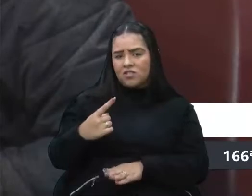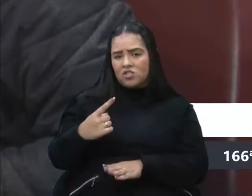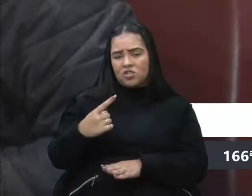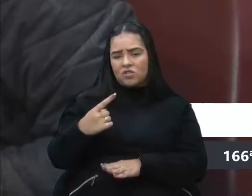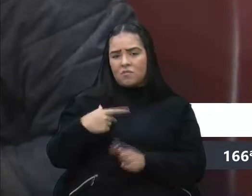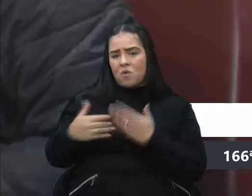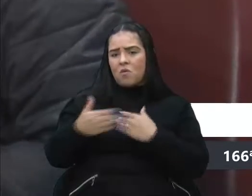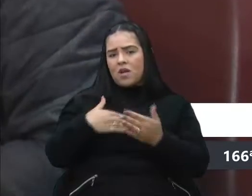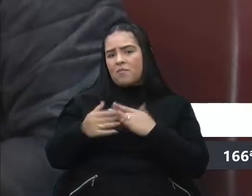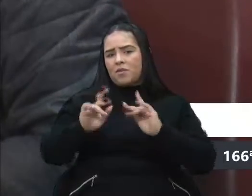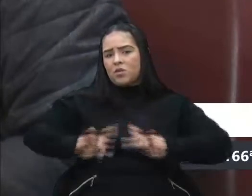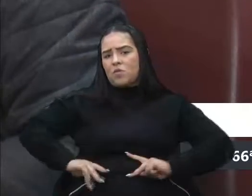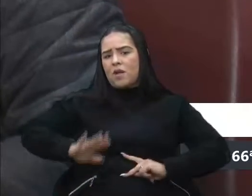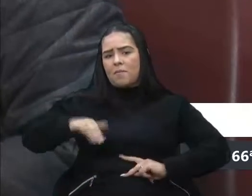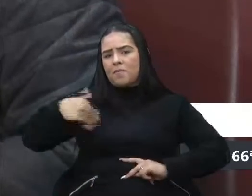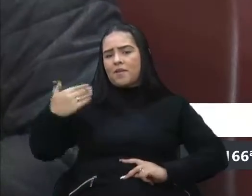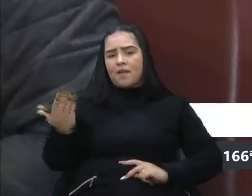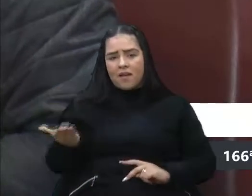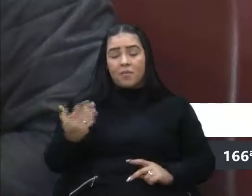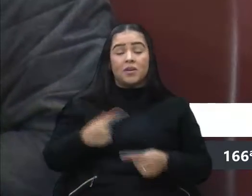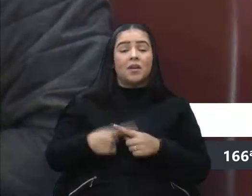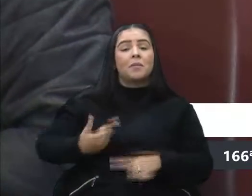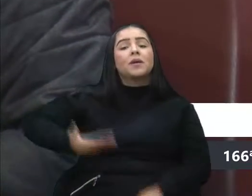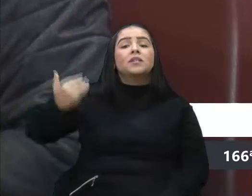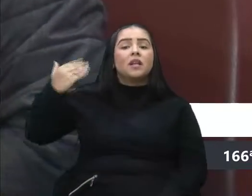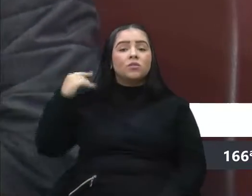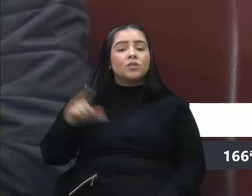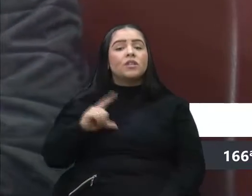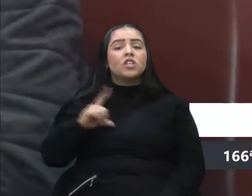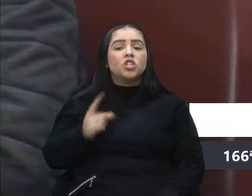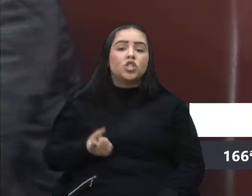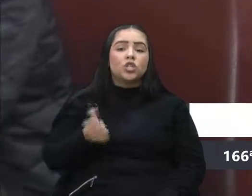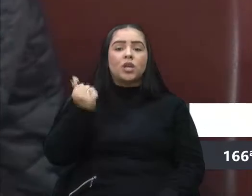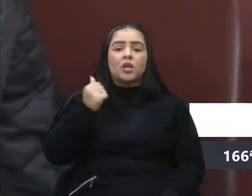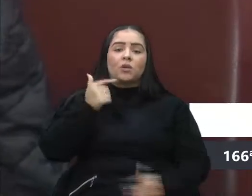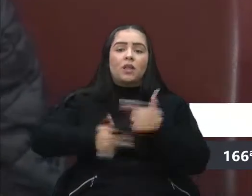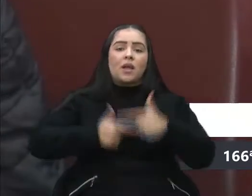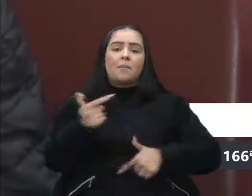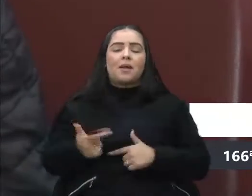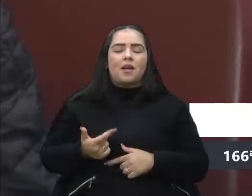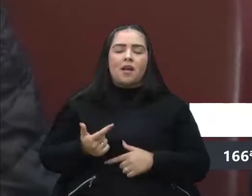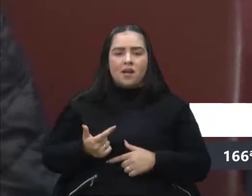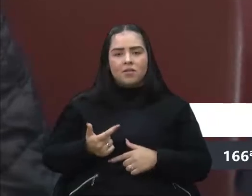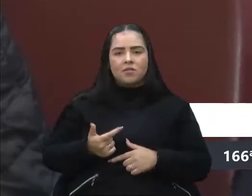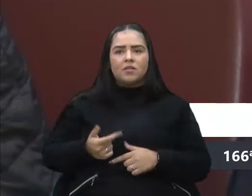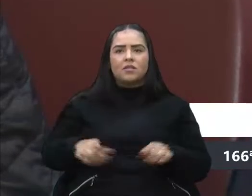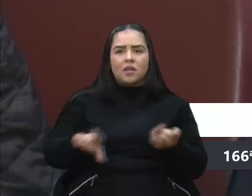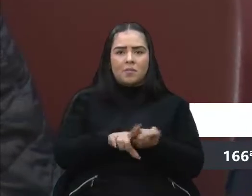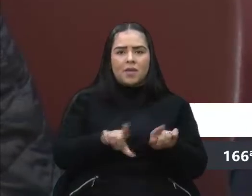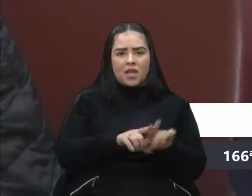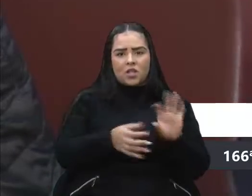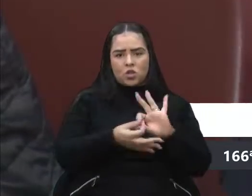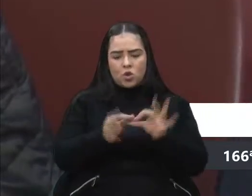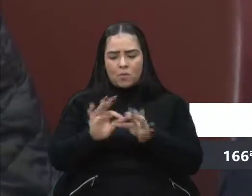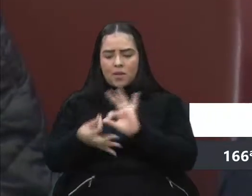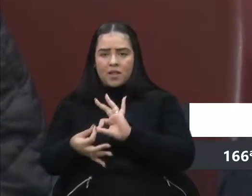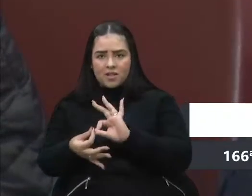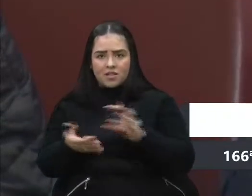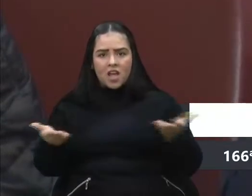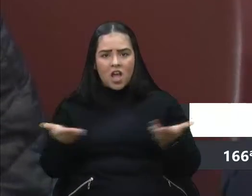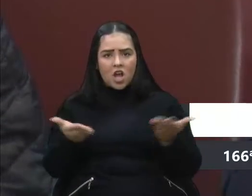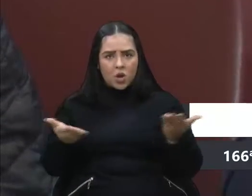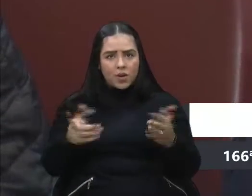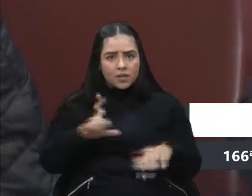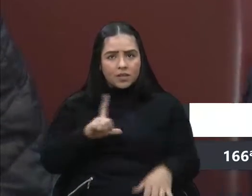no passado gerou renda, trabalho e emprego para a comunidade caxiense tendo a festa da uva. As Olimpíadas agora, Surdo-Olimpíadas que estão